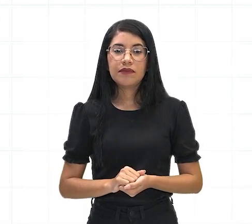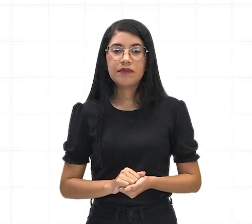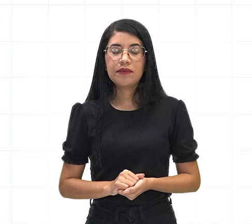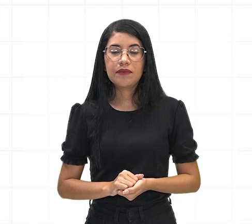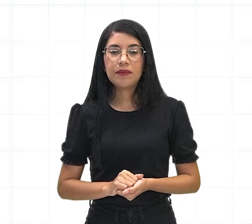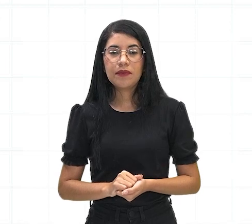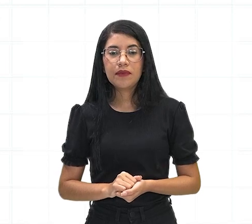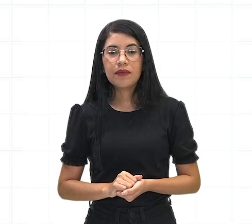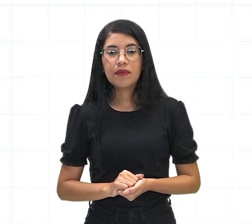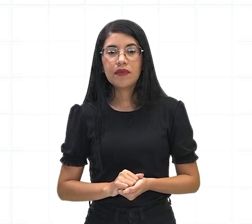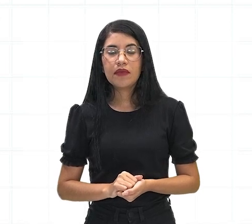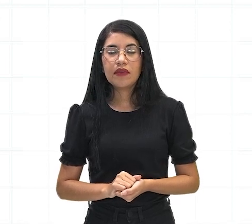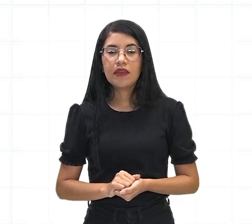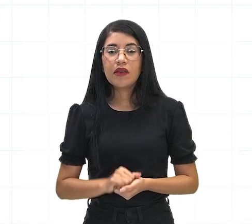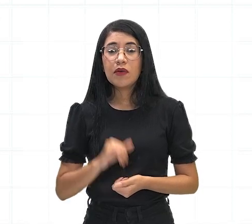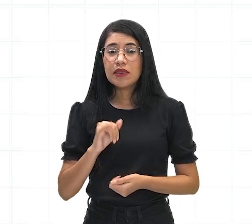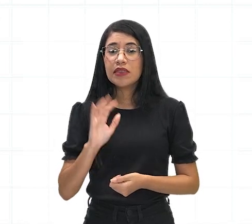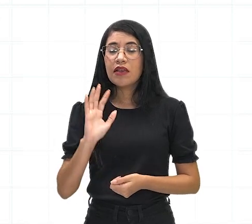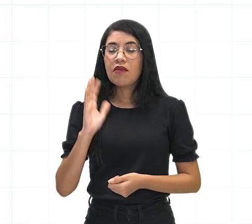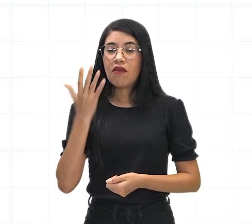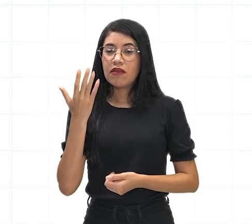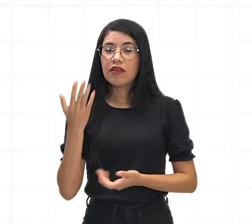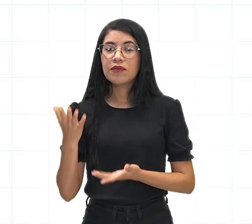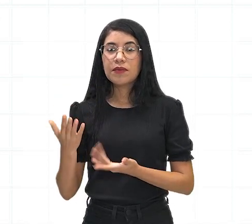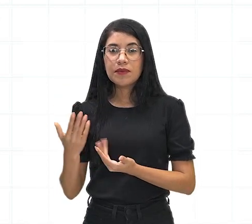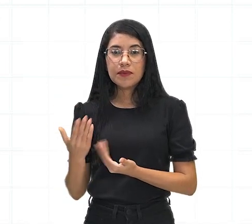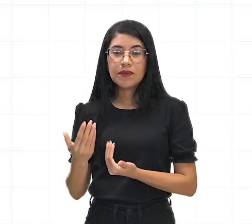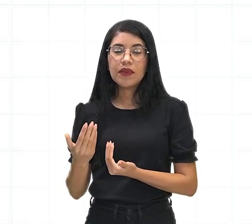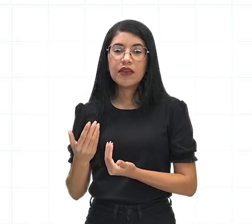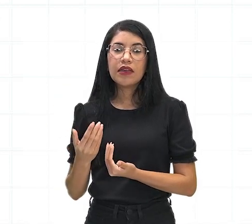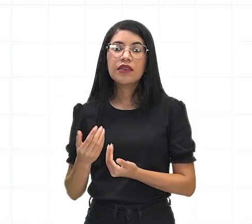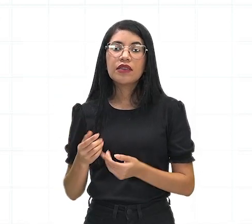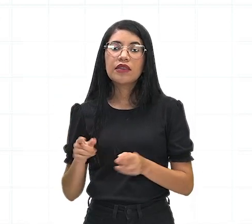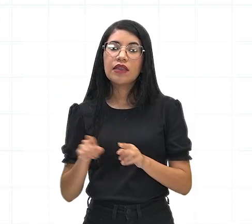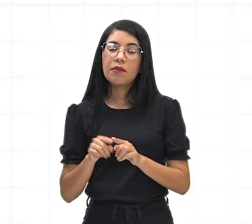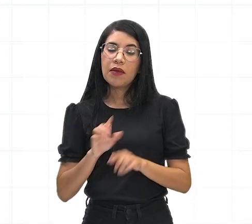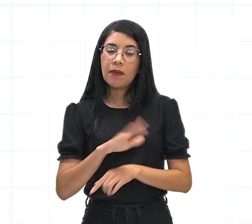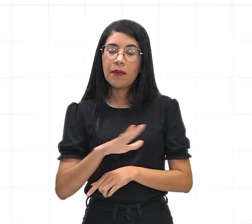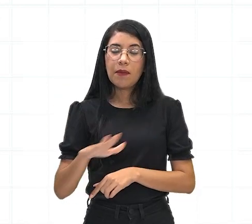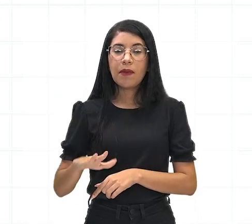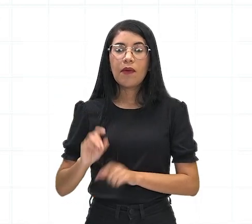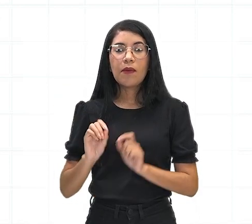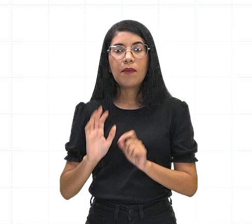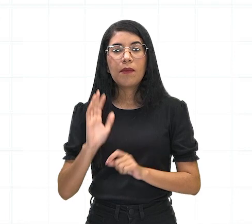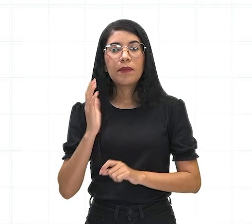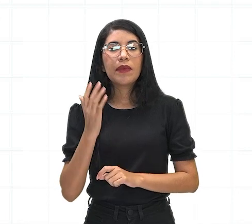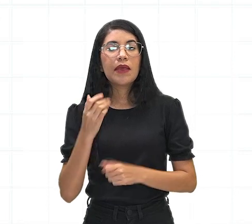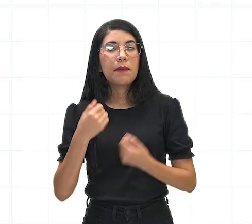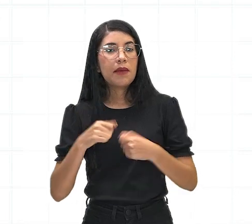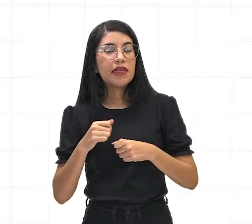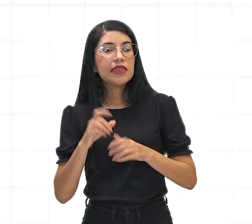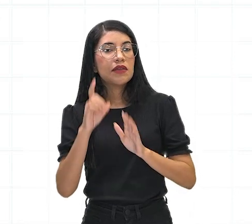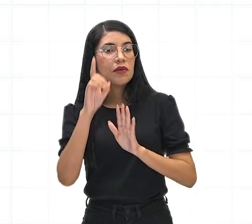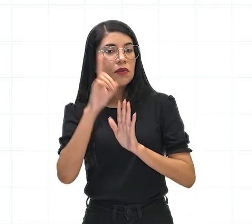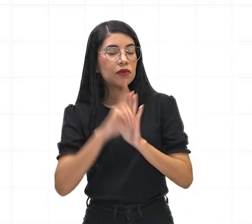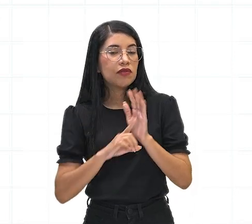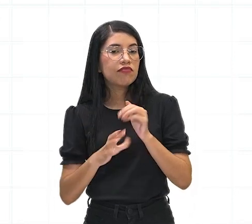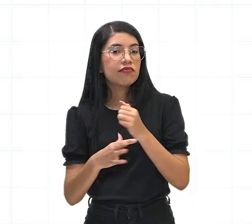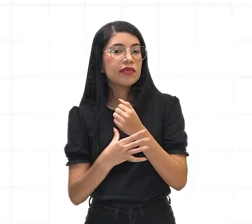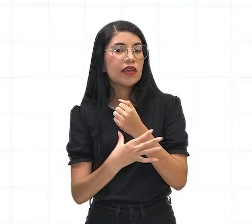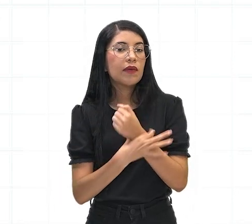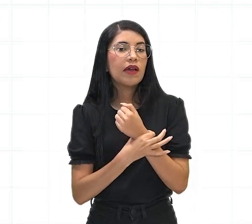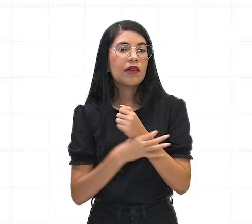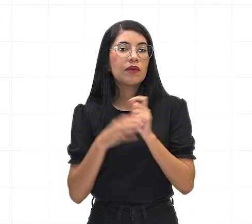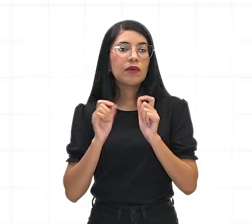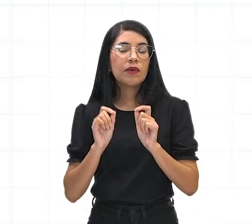pode acontecer. Então, se algo acontece com esse jovem ou adolescente ou até mesmo uma criança, ele precisa ali ter o direito